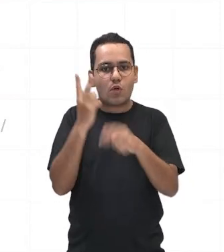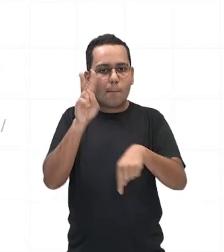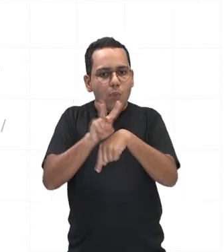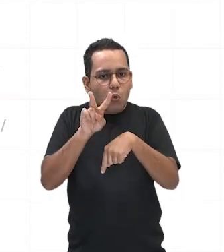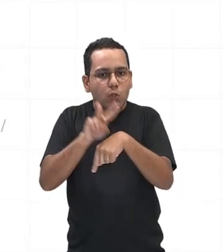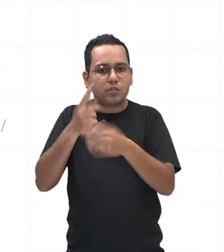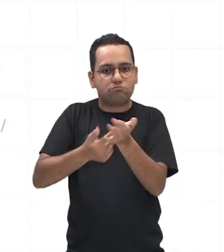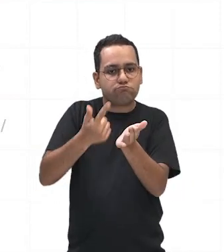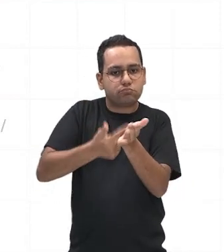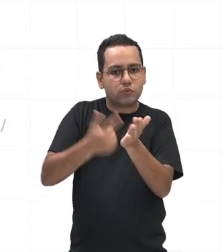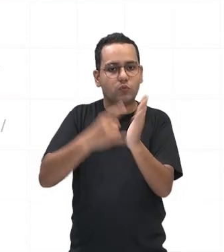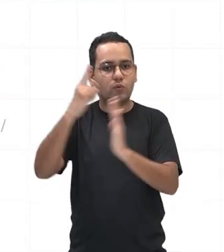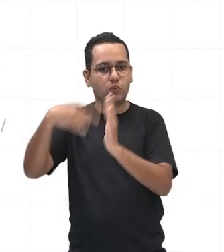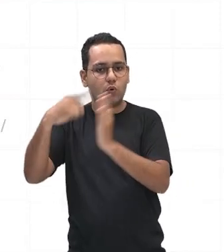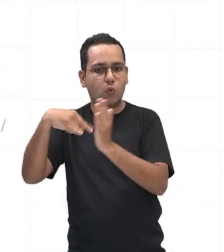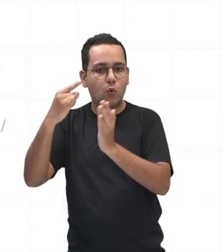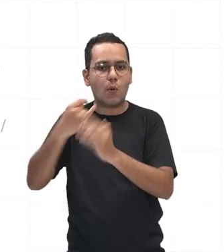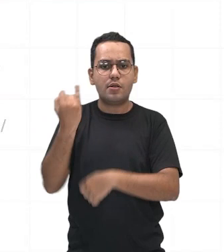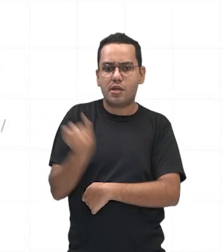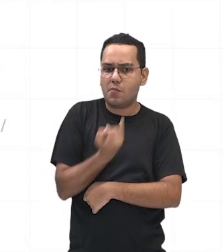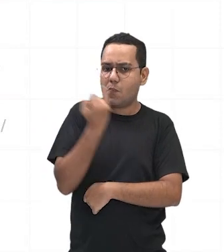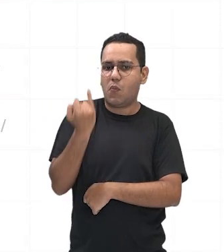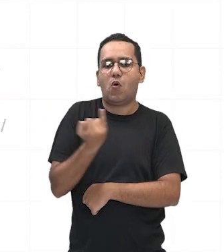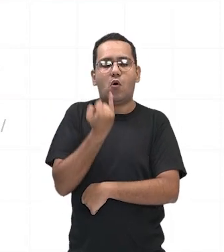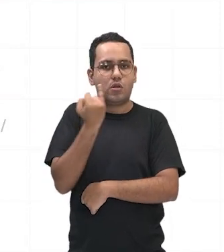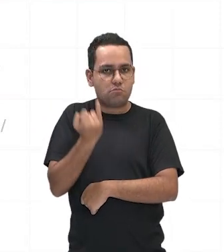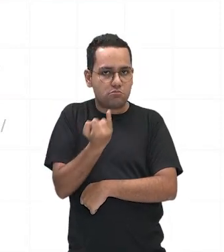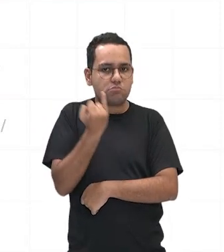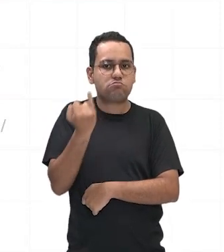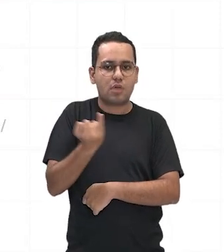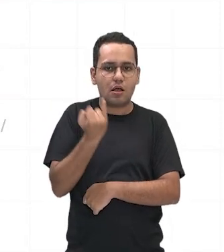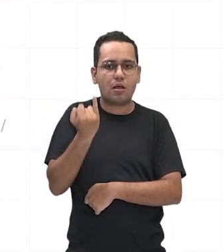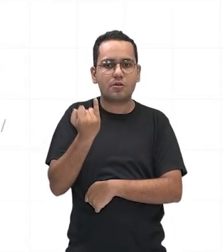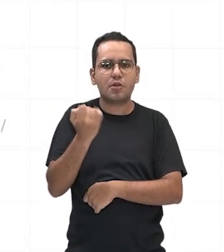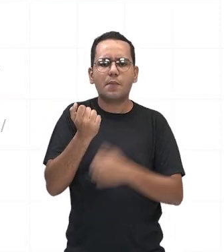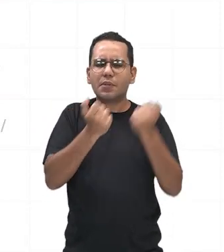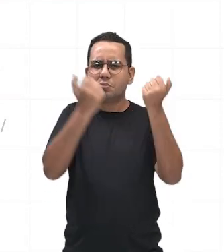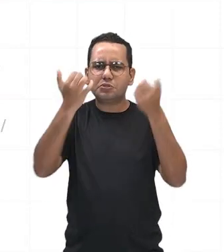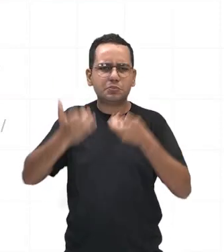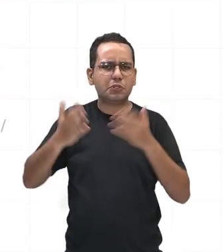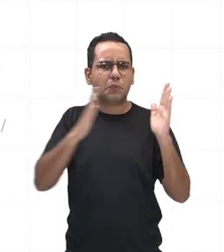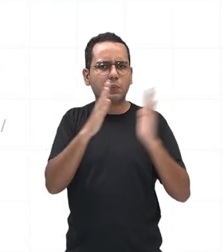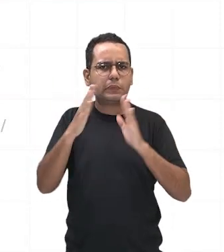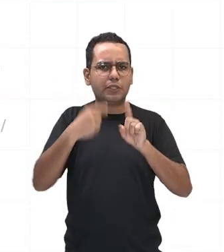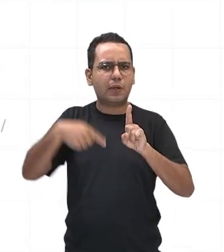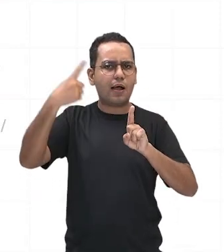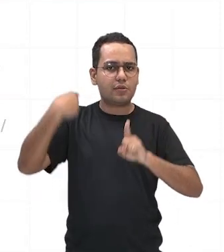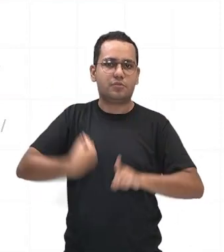né, a civilização antiga, tá? Então, olha só, obras